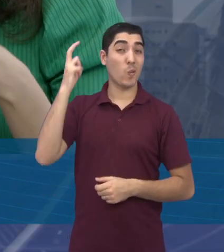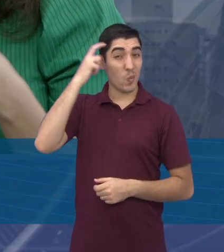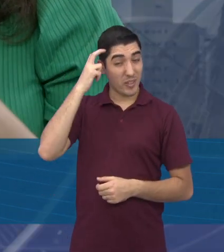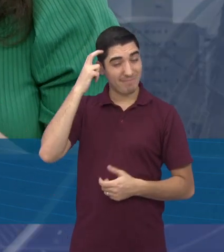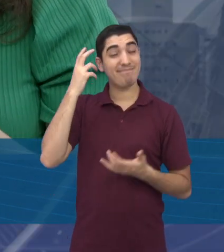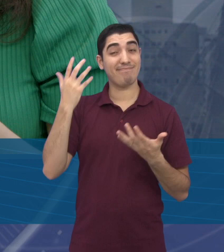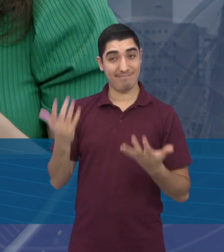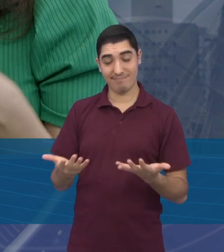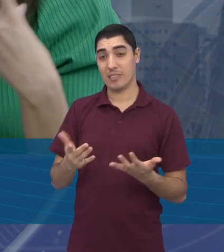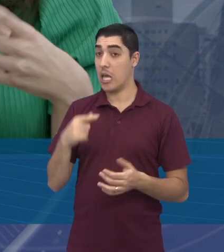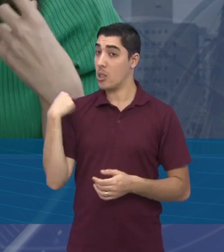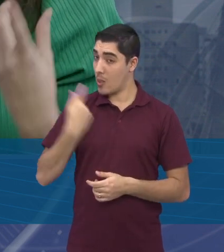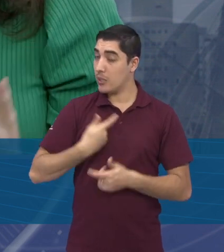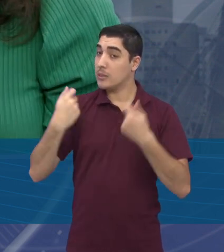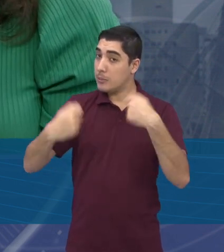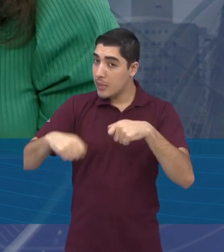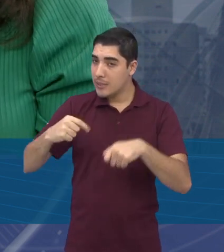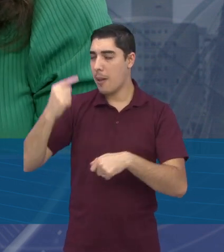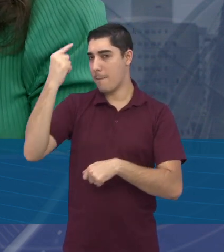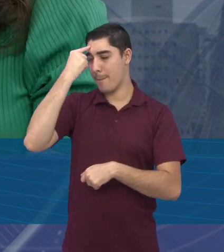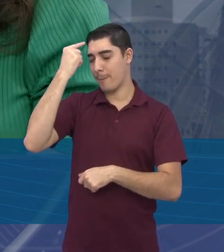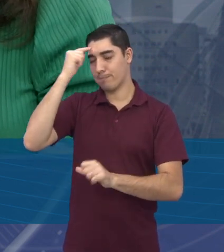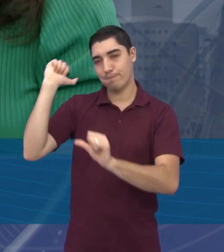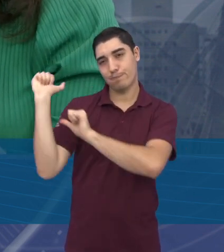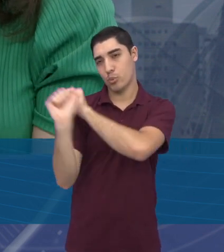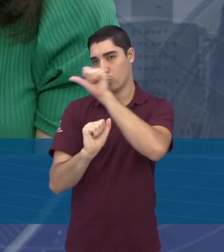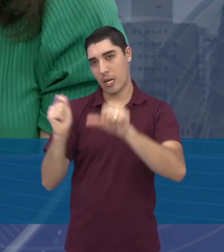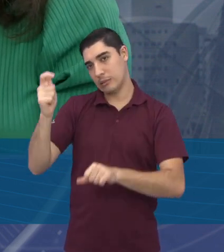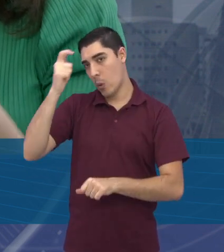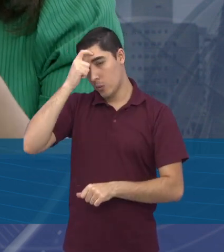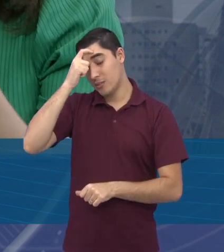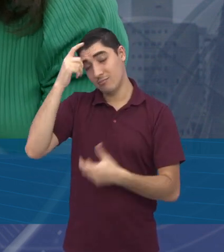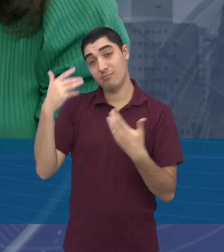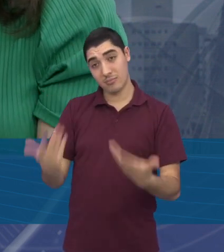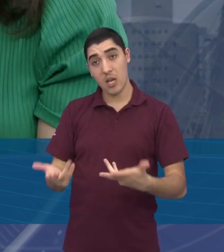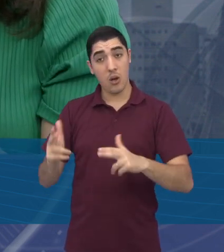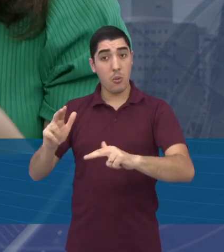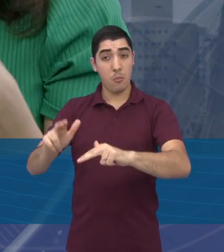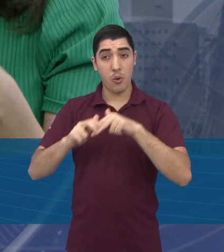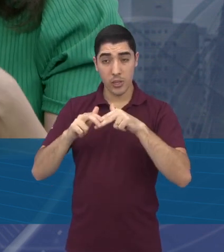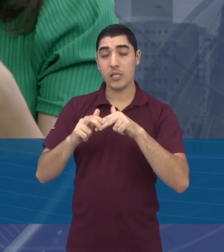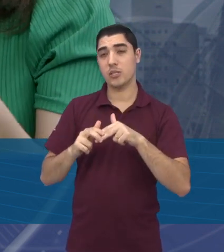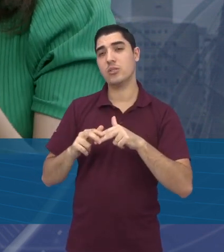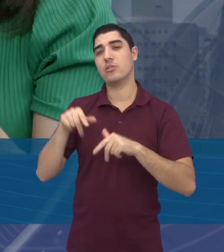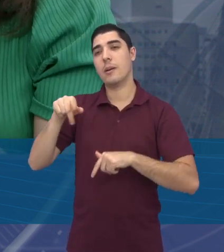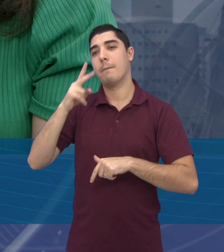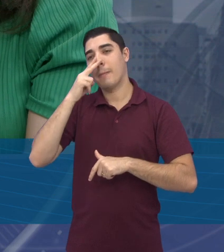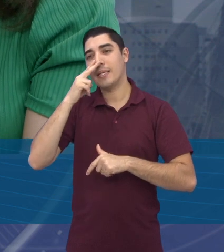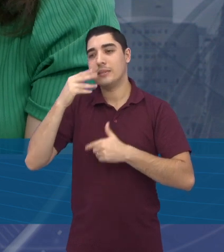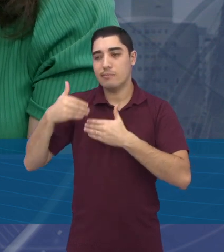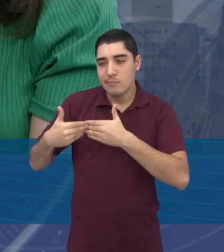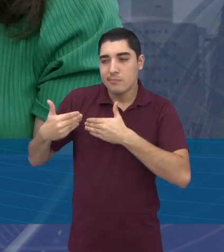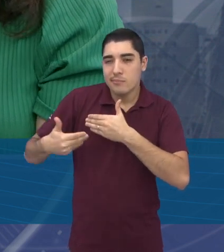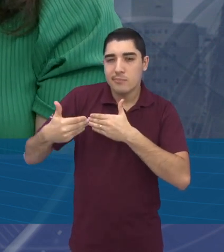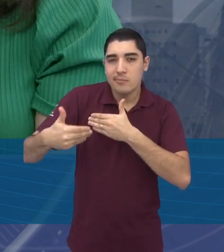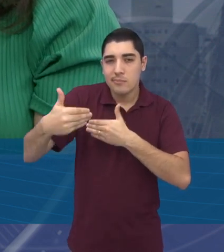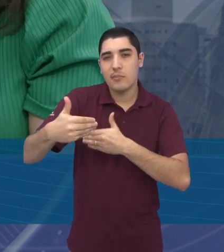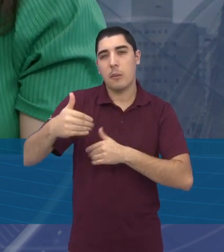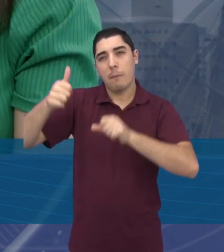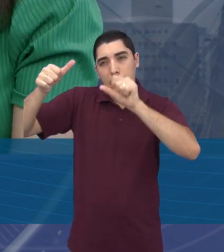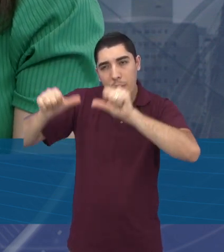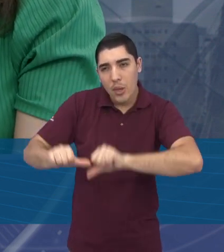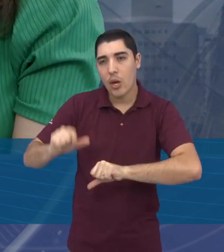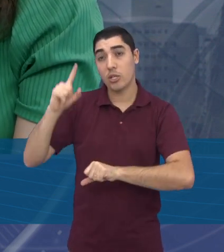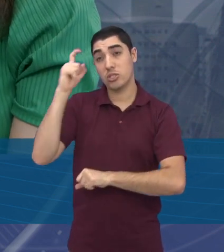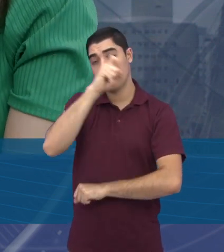cultural, também para a gente repensar, né? E aí esses preconceitos, eles se sobrepõem e fica cada vez mais difícil essa